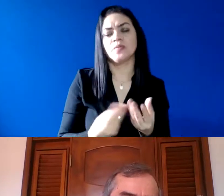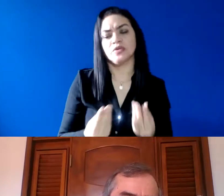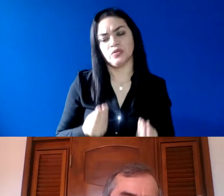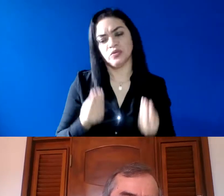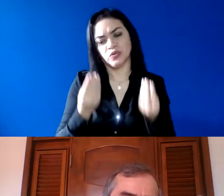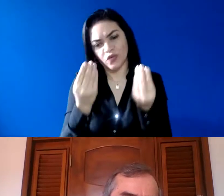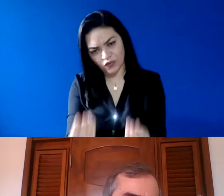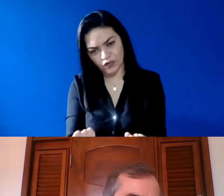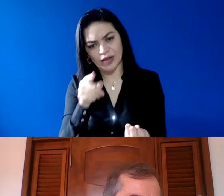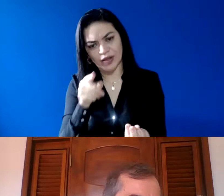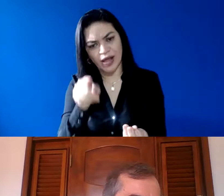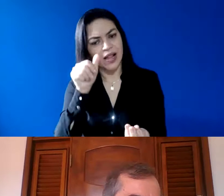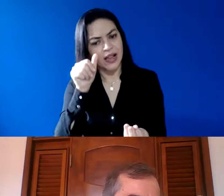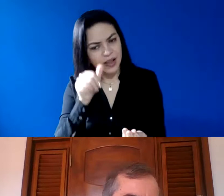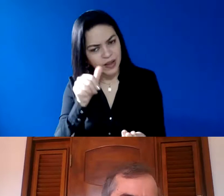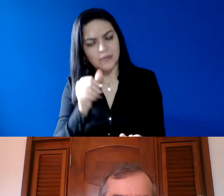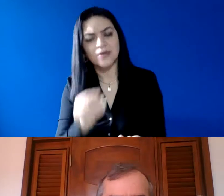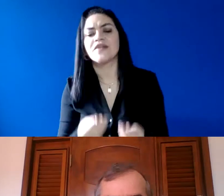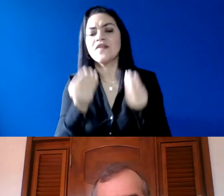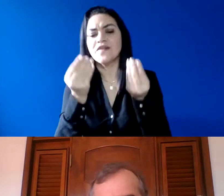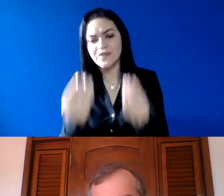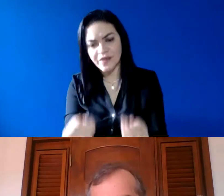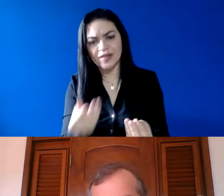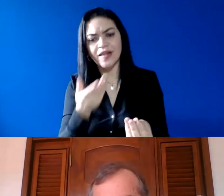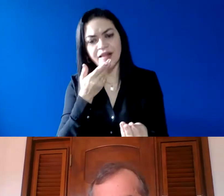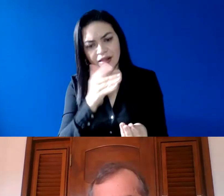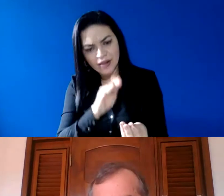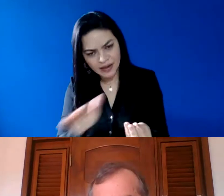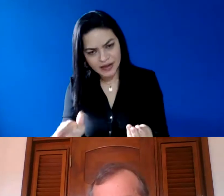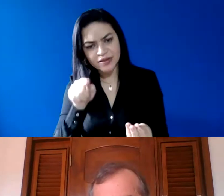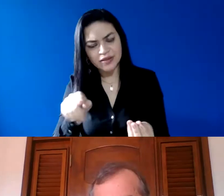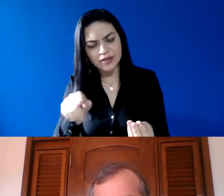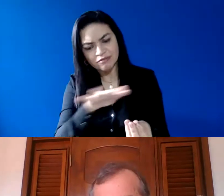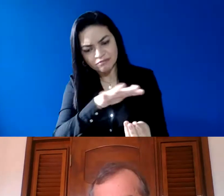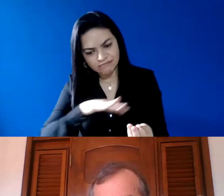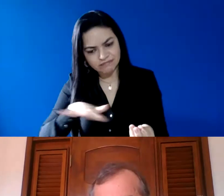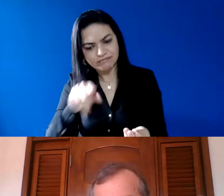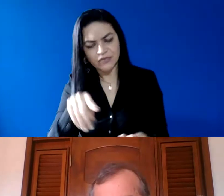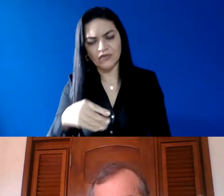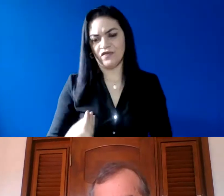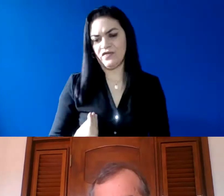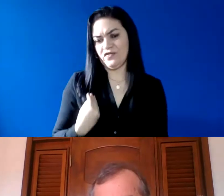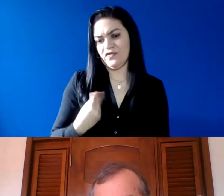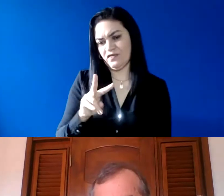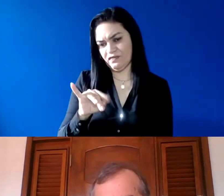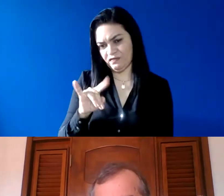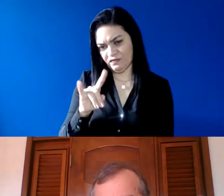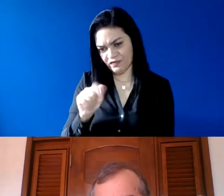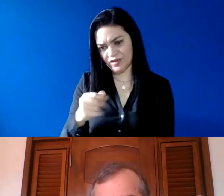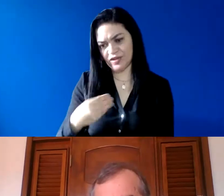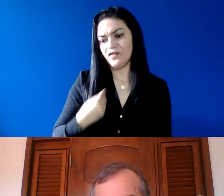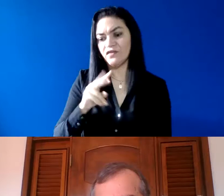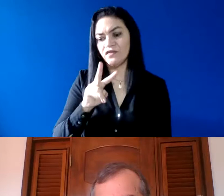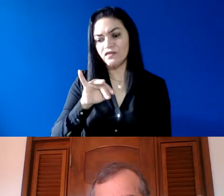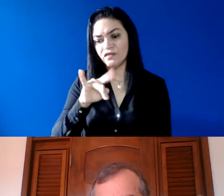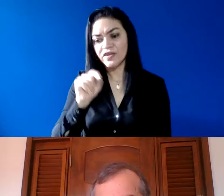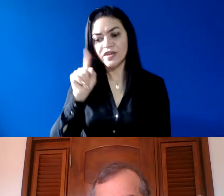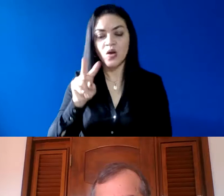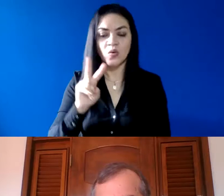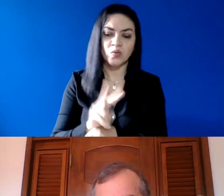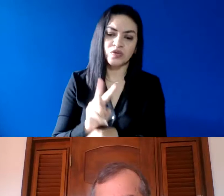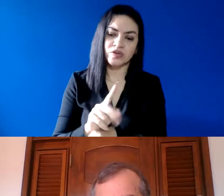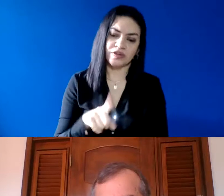àquela mulher, ofertar àquela criança, trazer aquele território vida. E vida é cuidar das nossas gestantes, para a gente, de